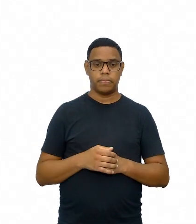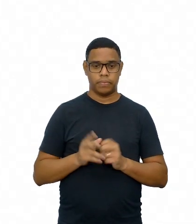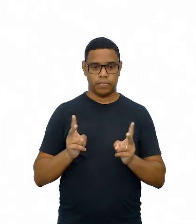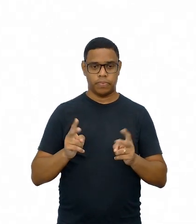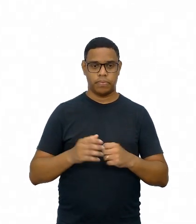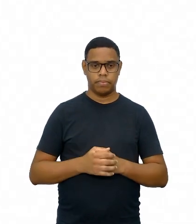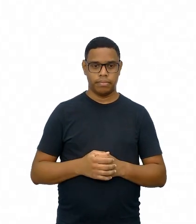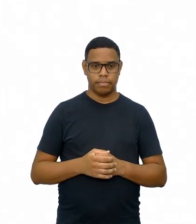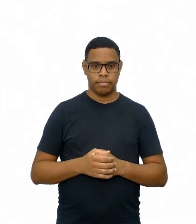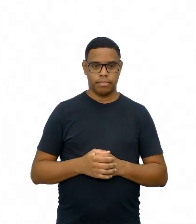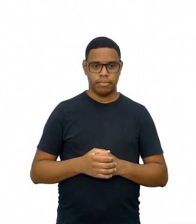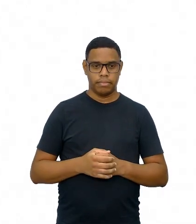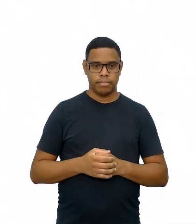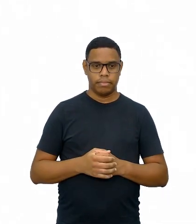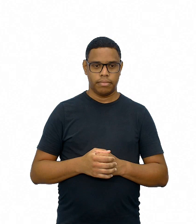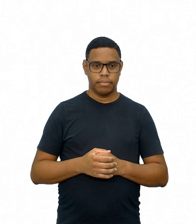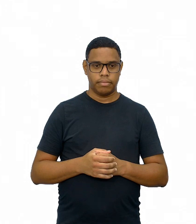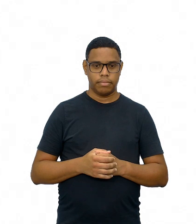seguir.